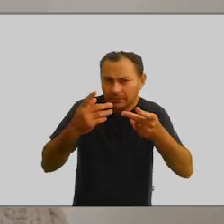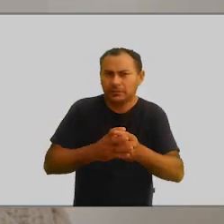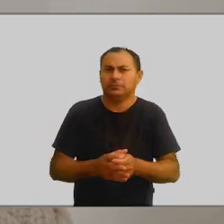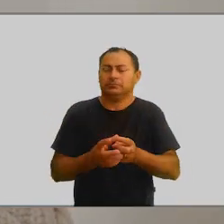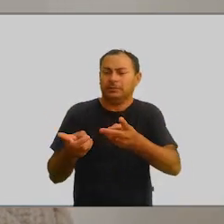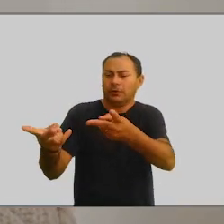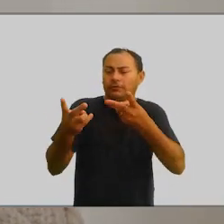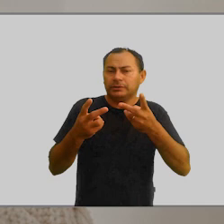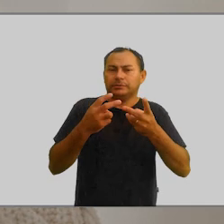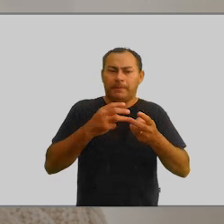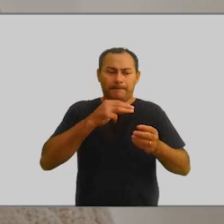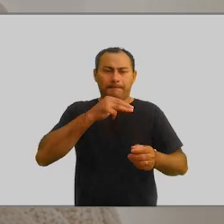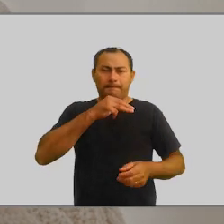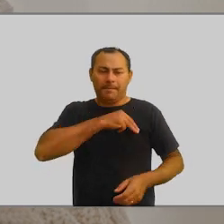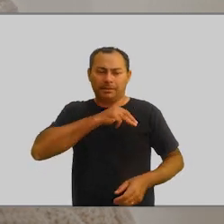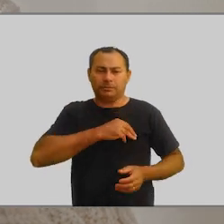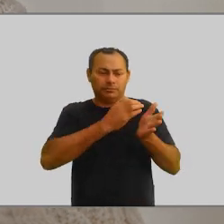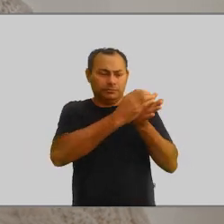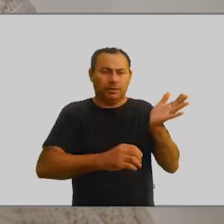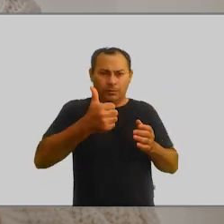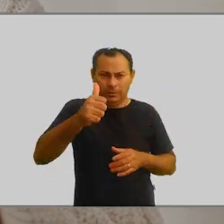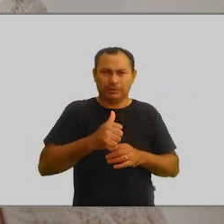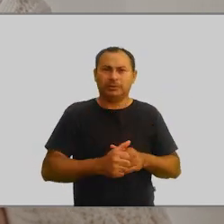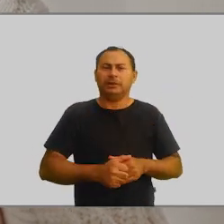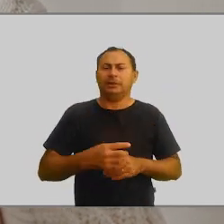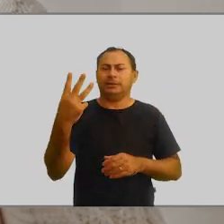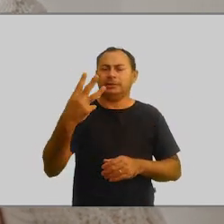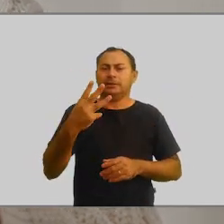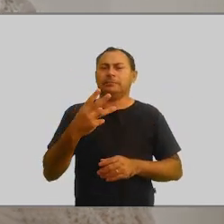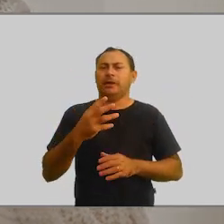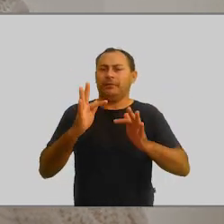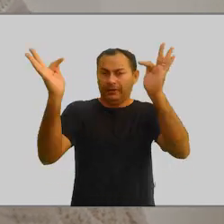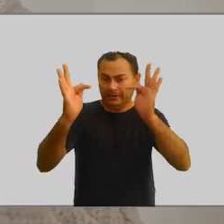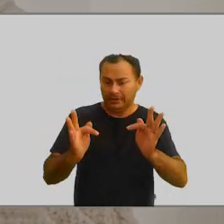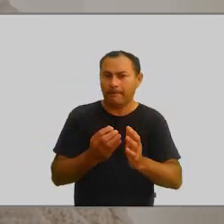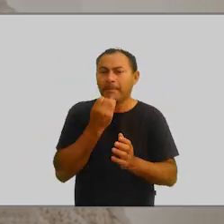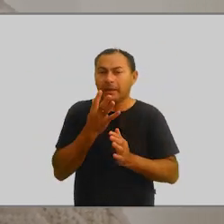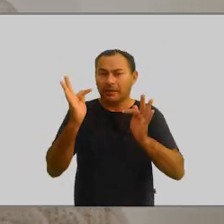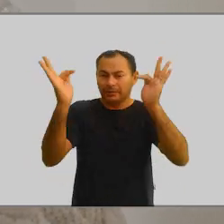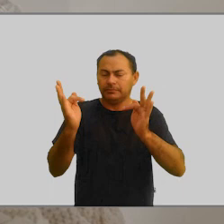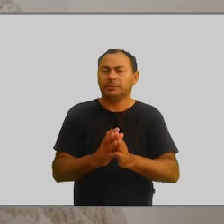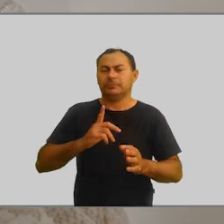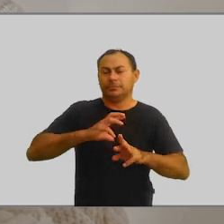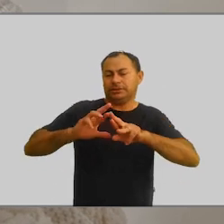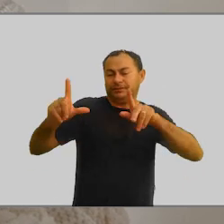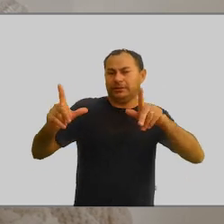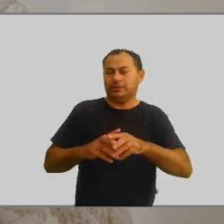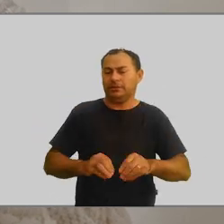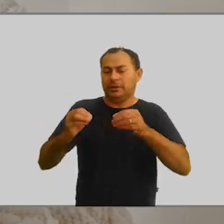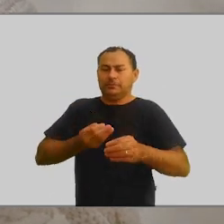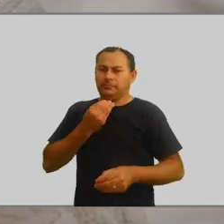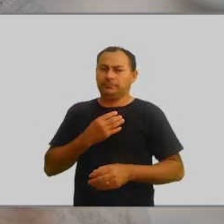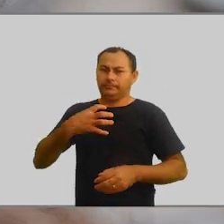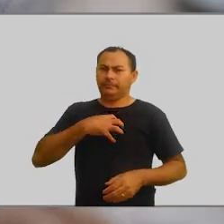dizendo, com o convite de Mateus capítulo 11 e também na terceira bem-aventurança, que existe uma maneira diferente de levar a